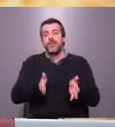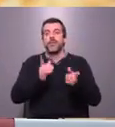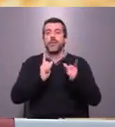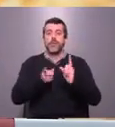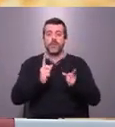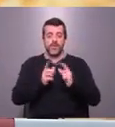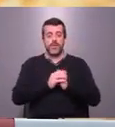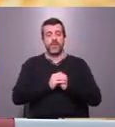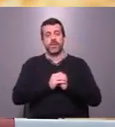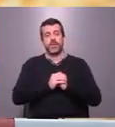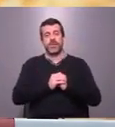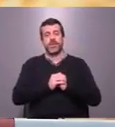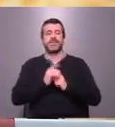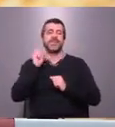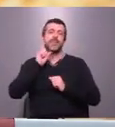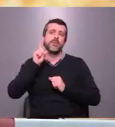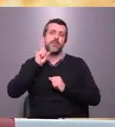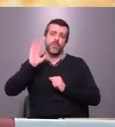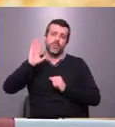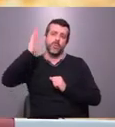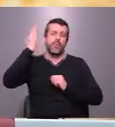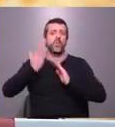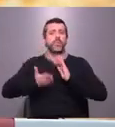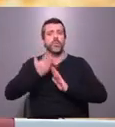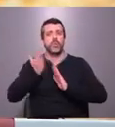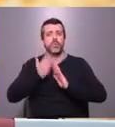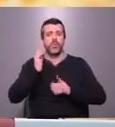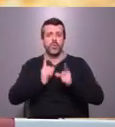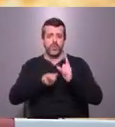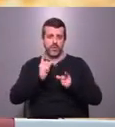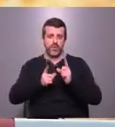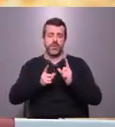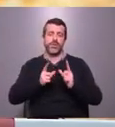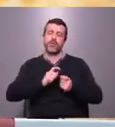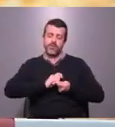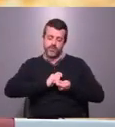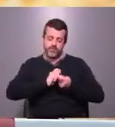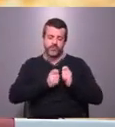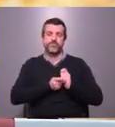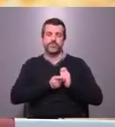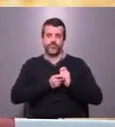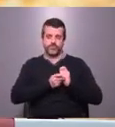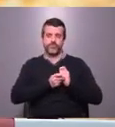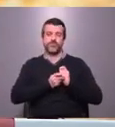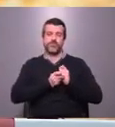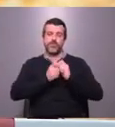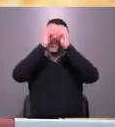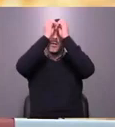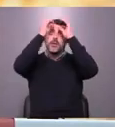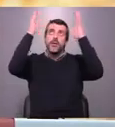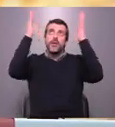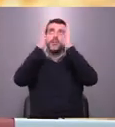urgentemente, talvez a conversão mais urgente, seja precisamente a conversão da nossa imagem de